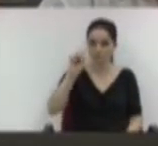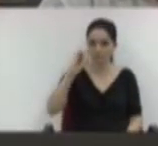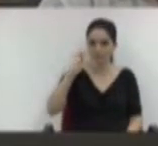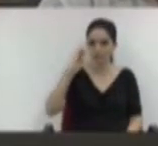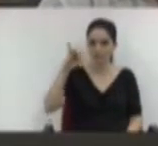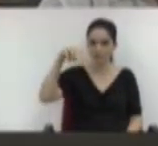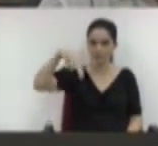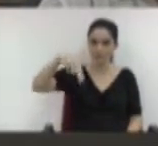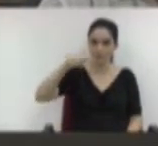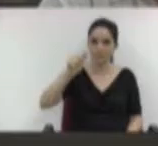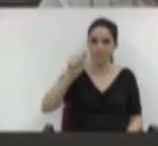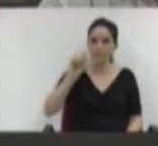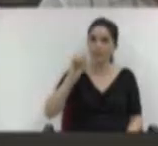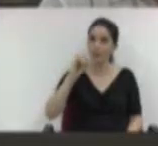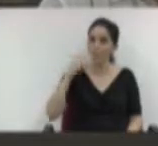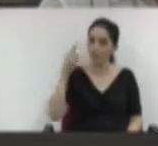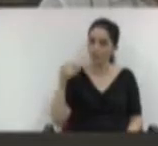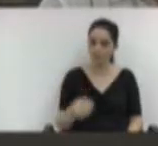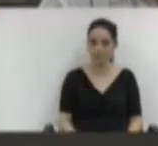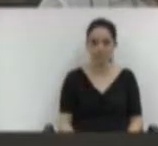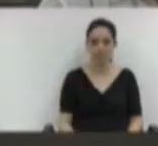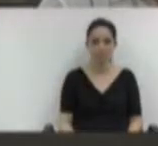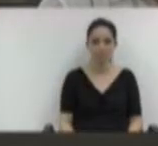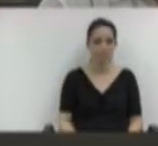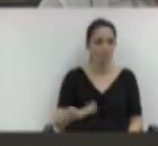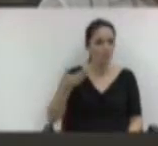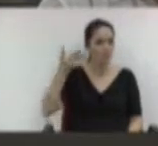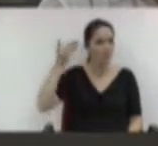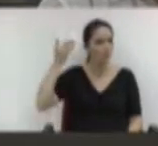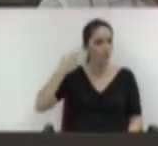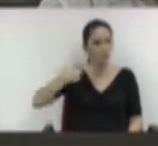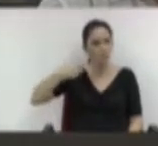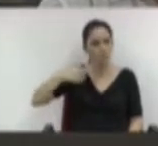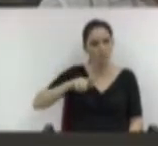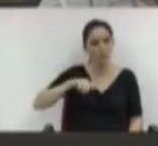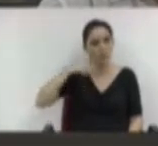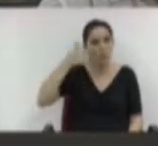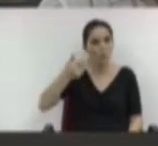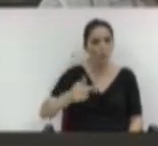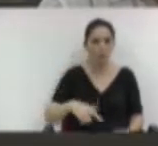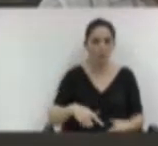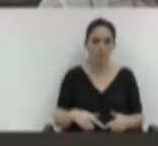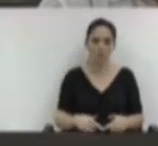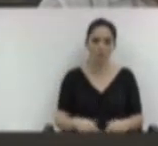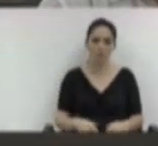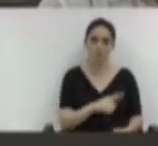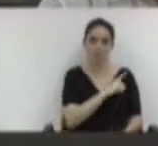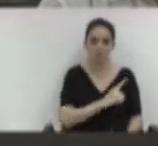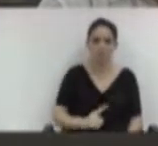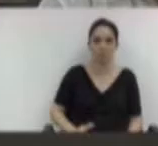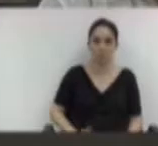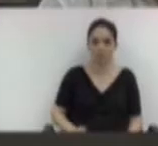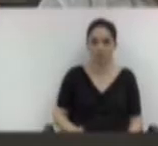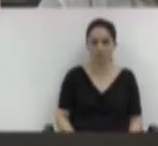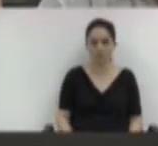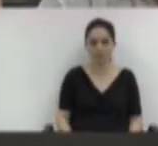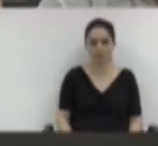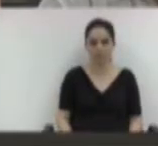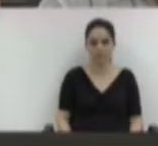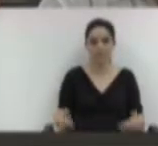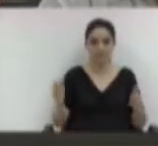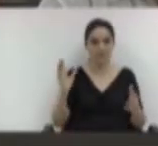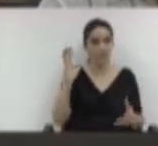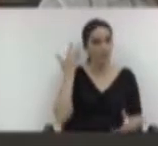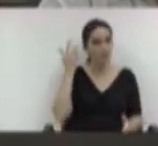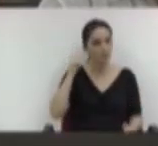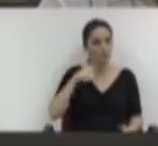uma obra que há muito já deveria ser realizada e ela está sendo realizada em nossa cidade. Porém, nós temos